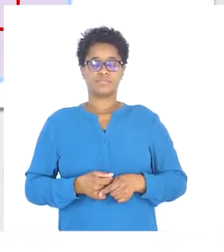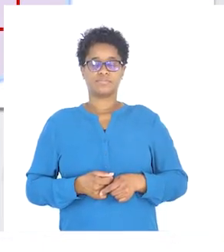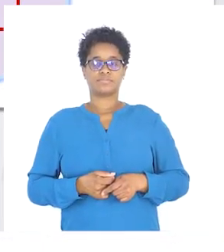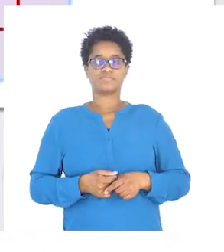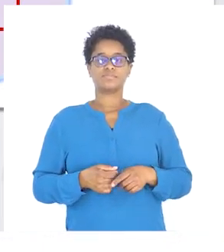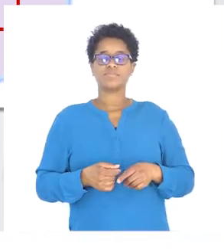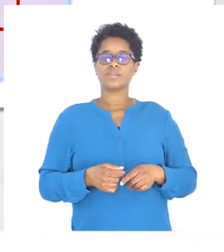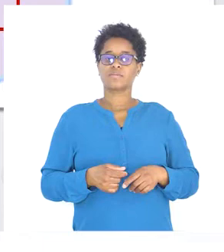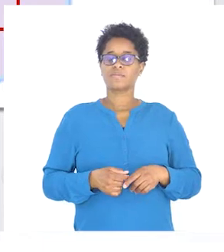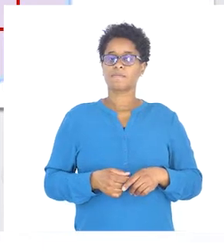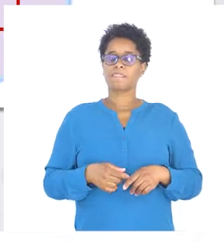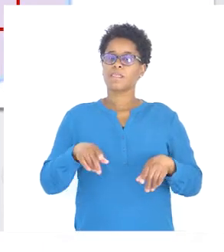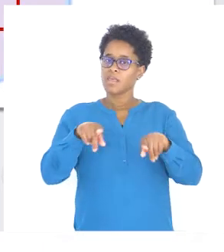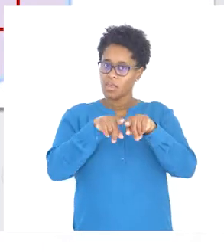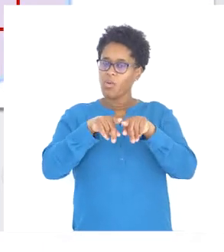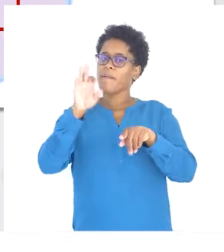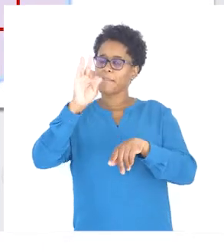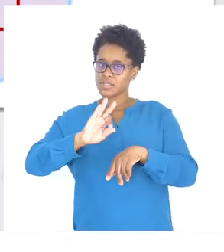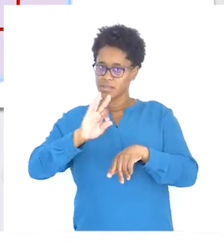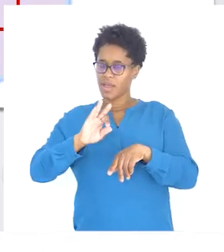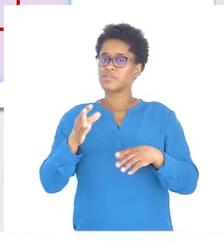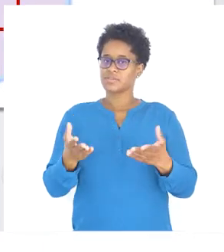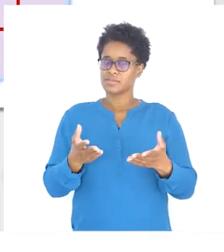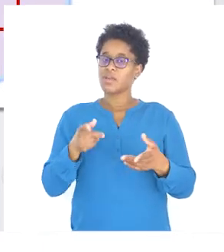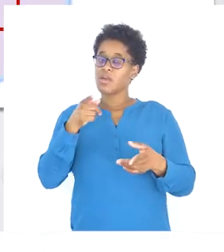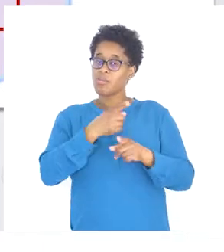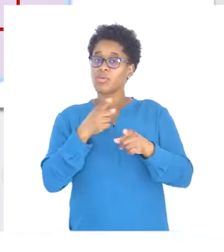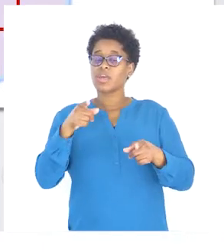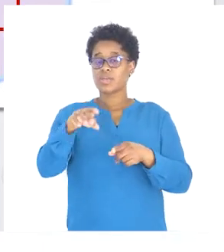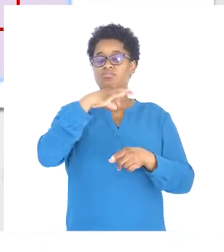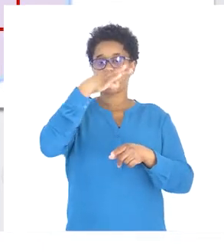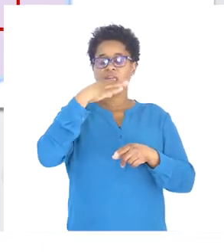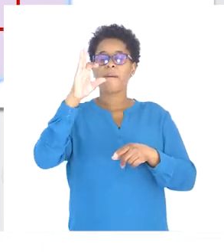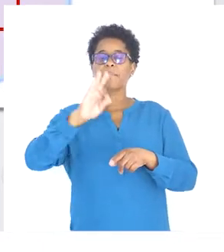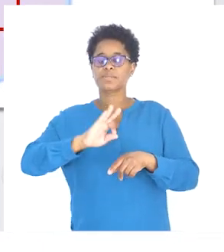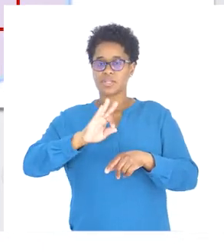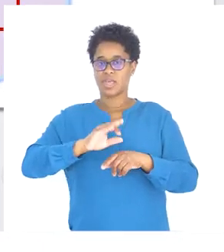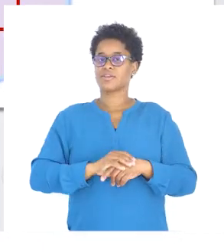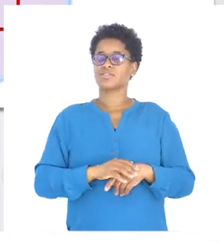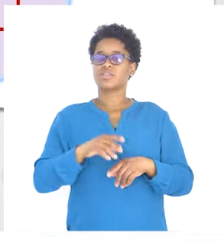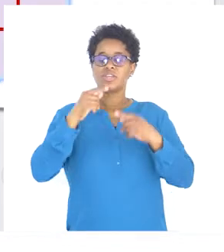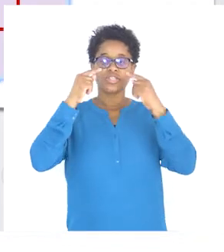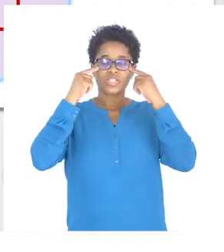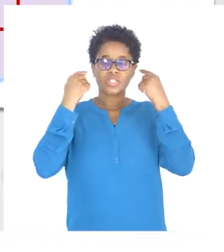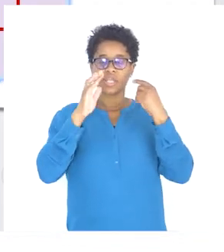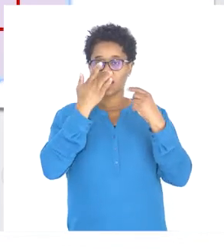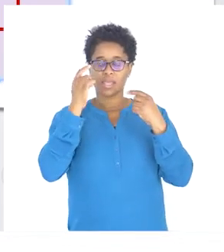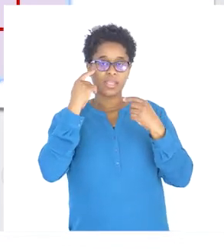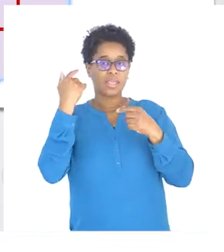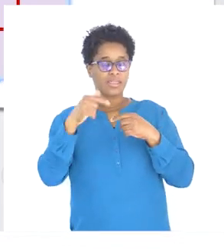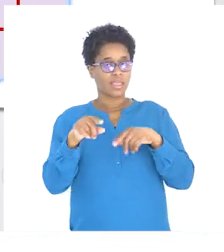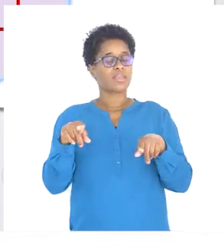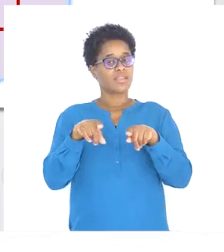Ou seja, a mesma percentagem, porque aqui estamos a falar da percentagem. China e Guiné têm